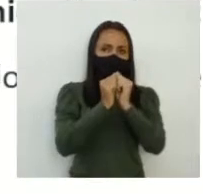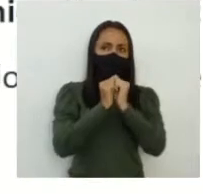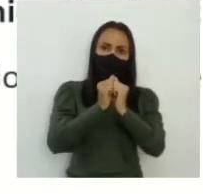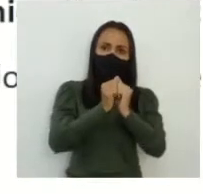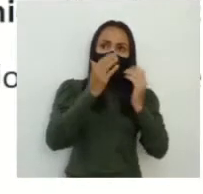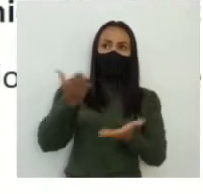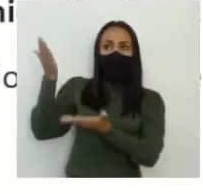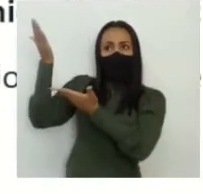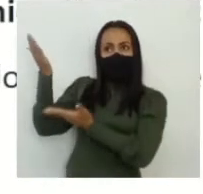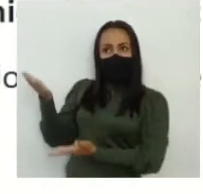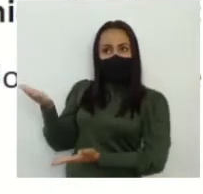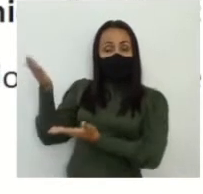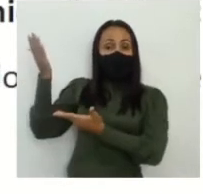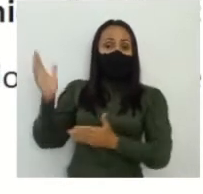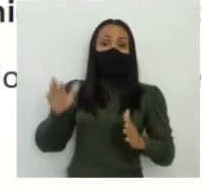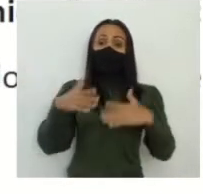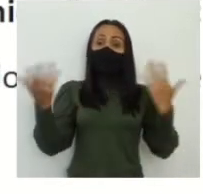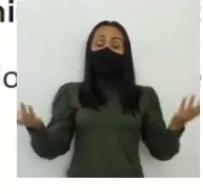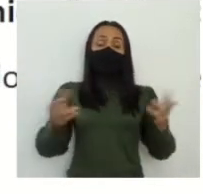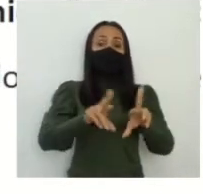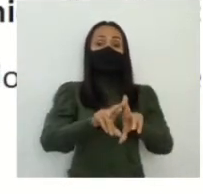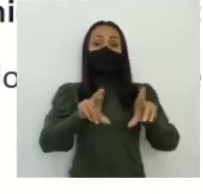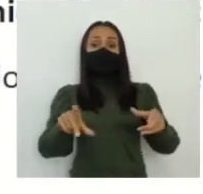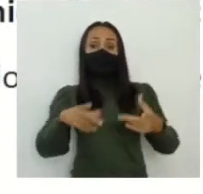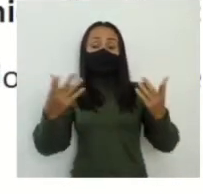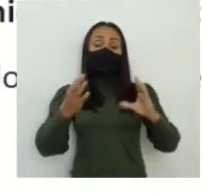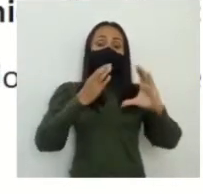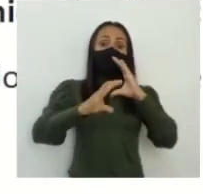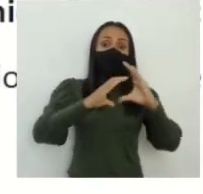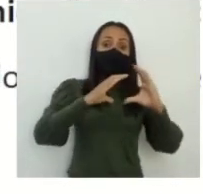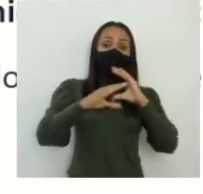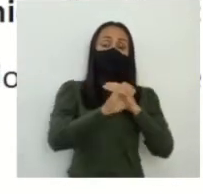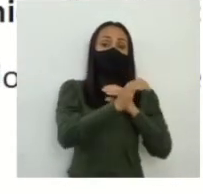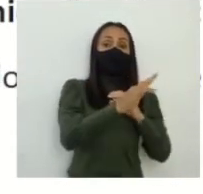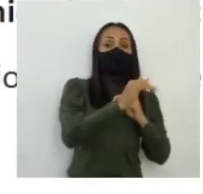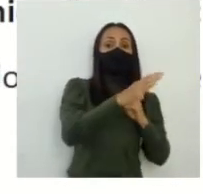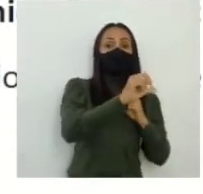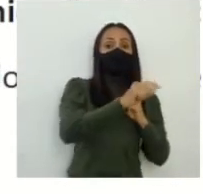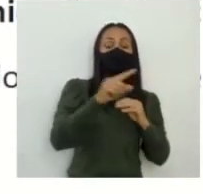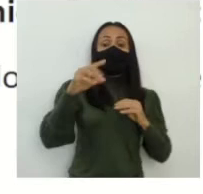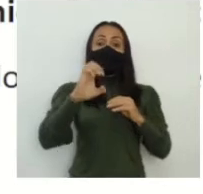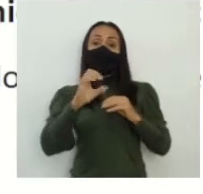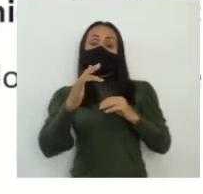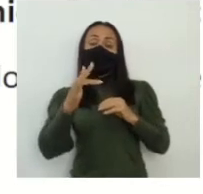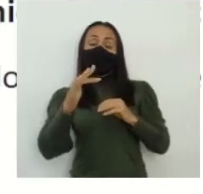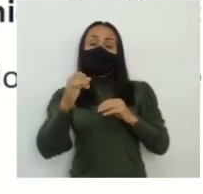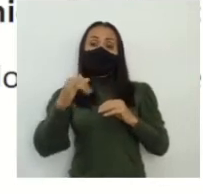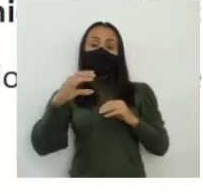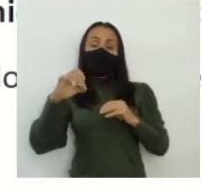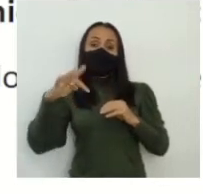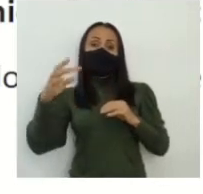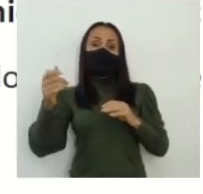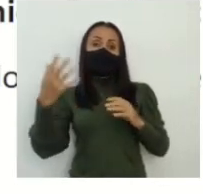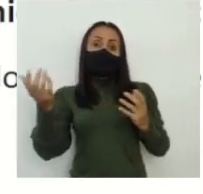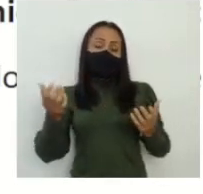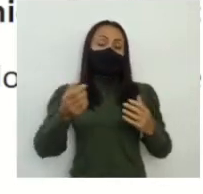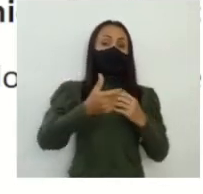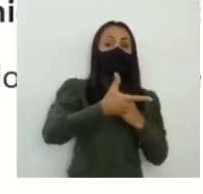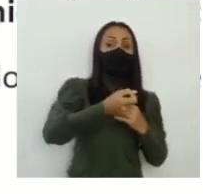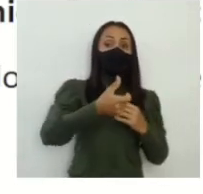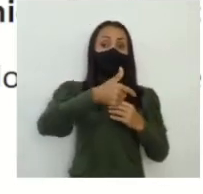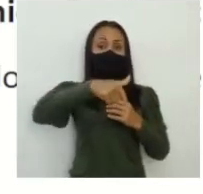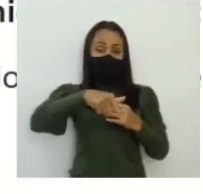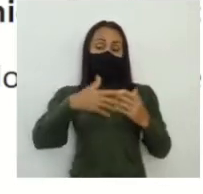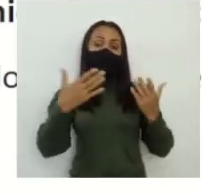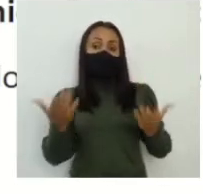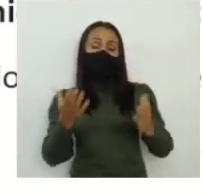slide. Quais seriam as diferenças entre a comunicação eficaz e eficiente? Então, segundo Vasconcelos, 2017,